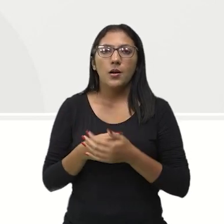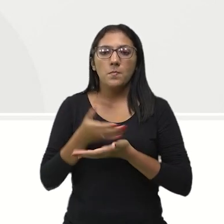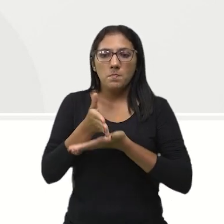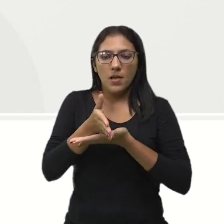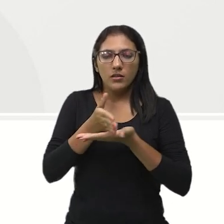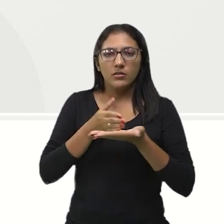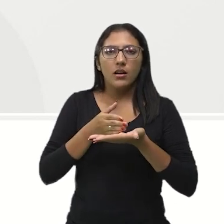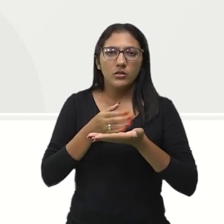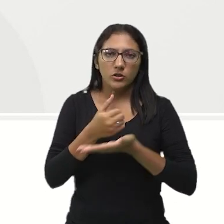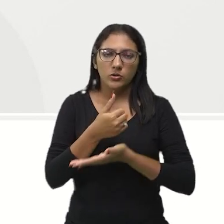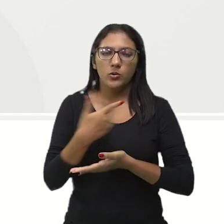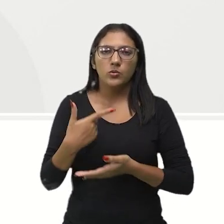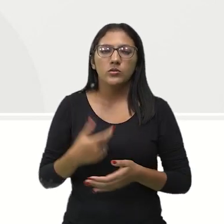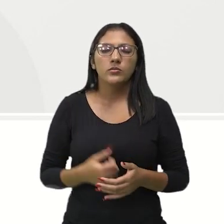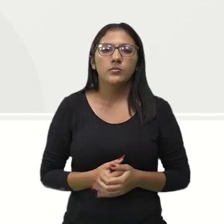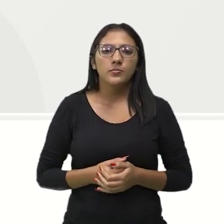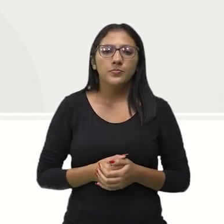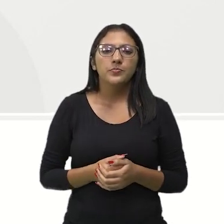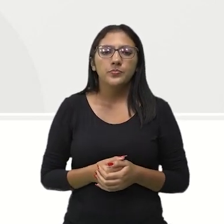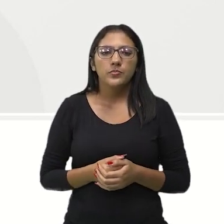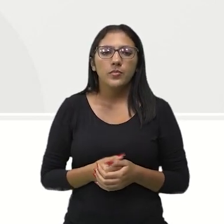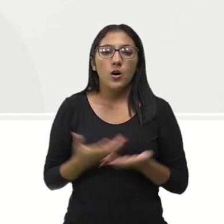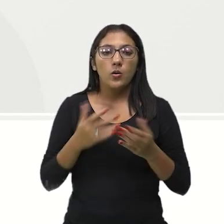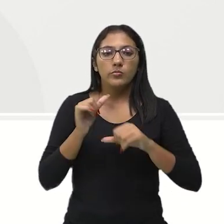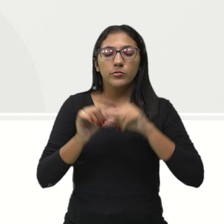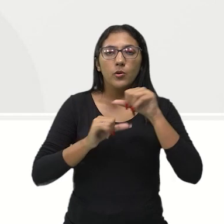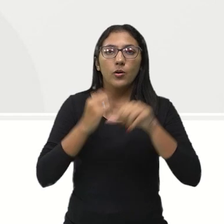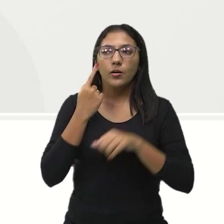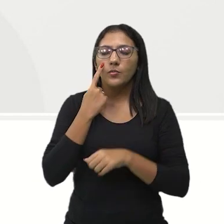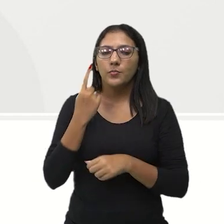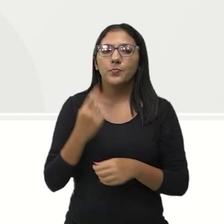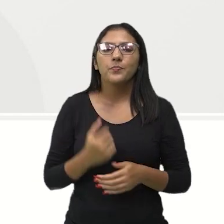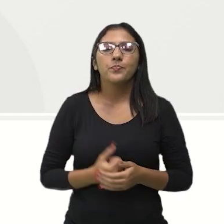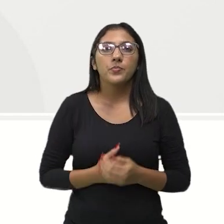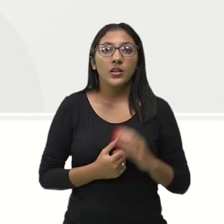vezes 3,1 dá 6,2